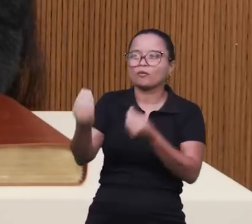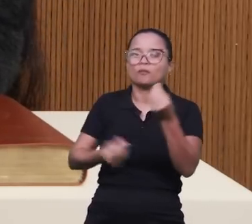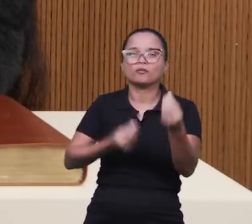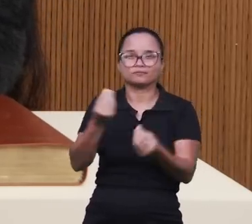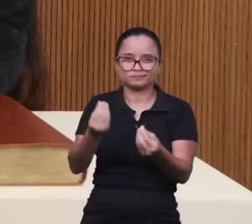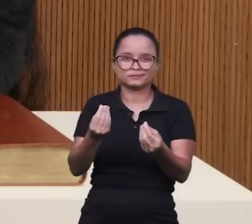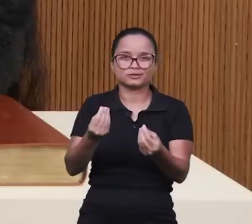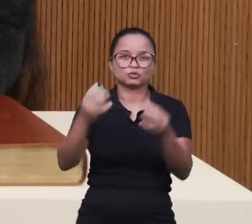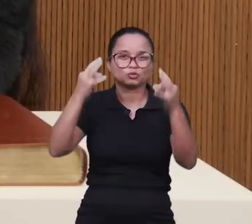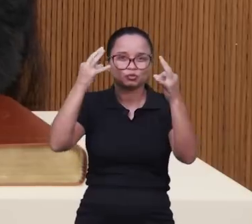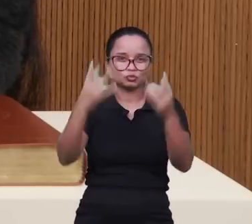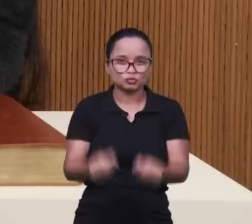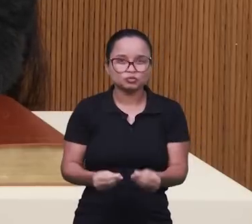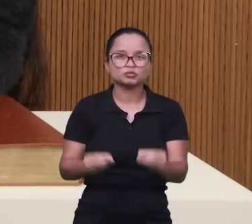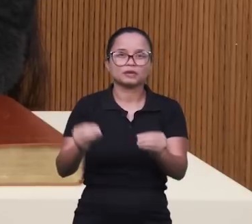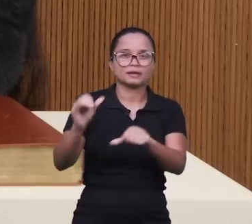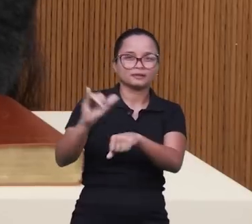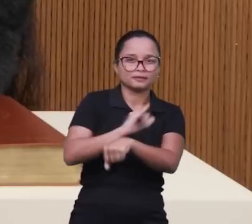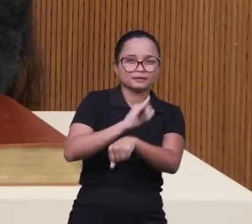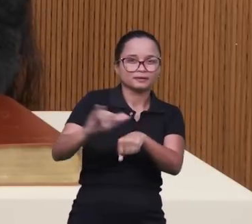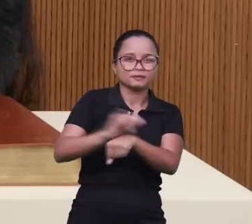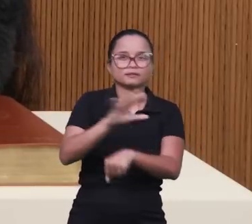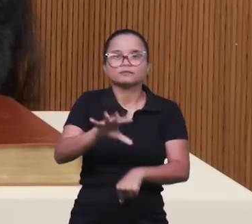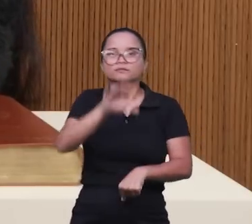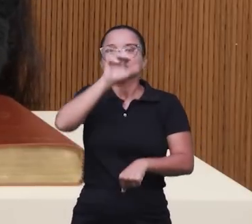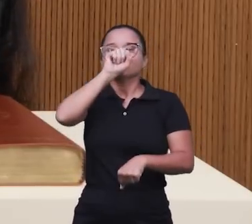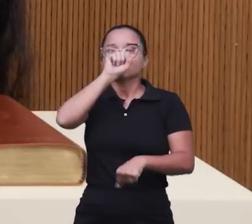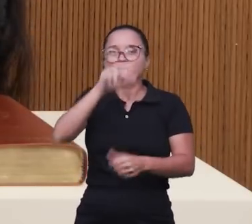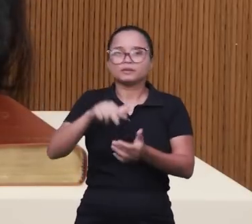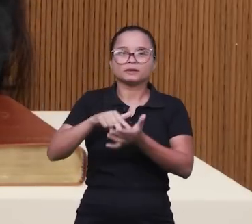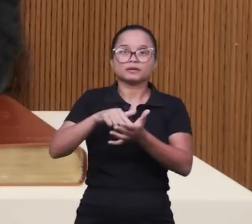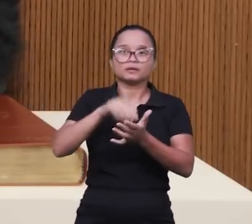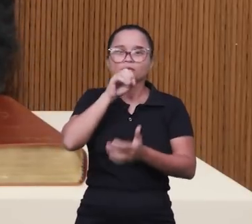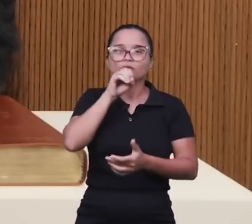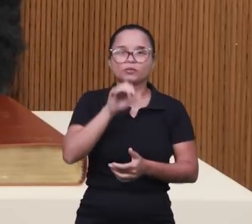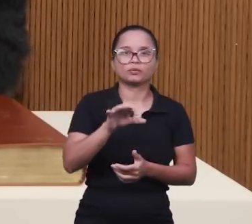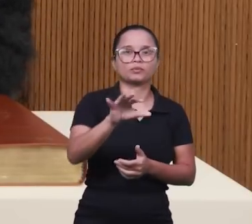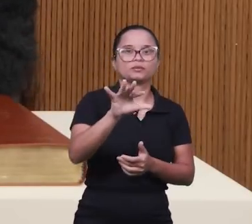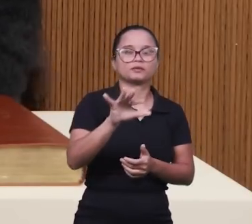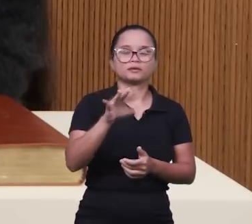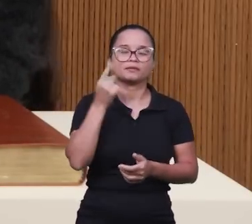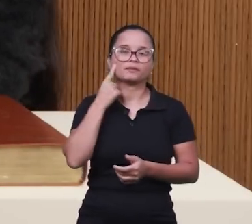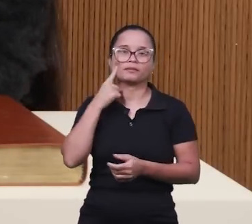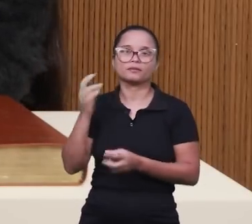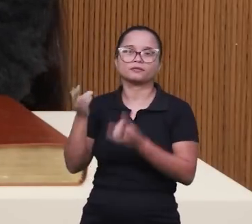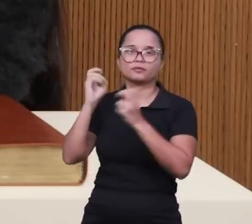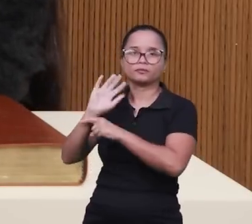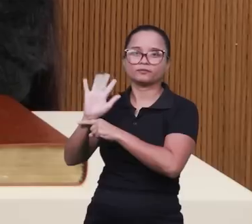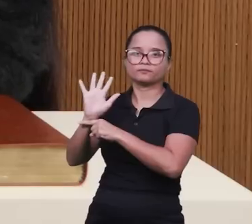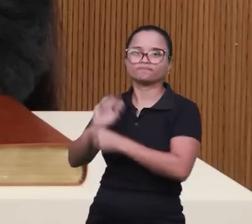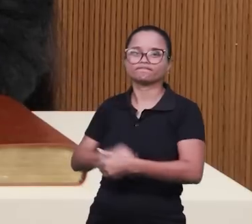como acontece todo esse esquema de inspiração, sustentação e expiração.